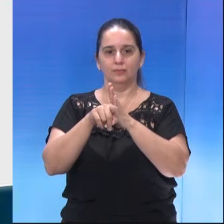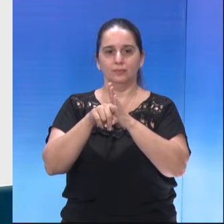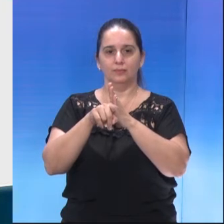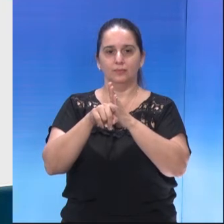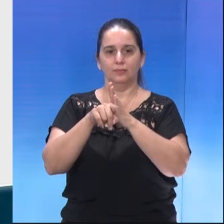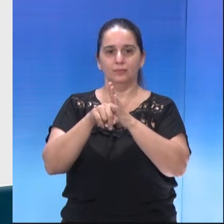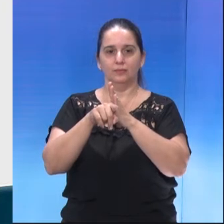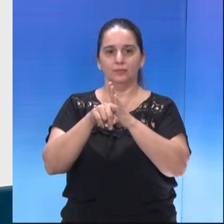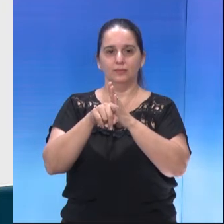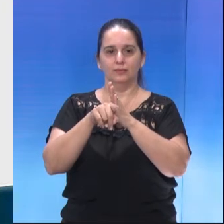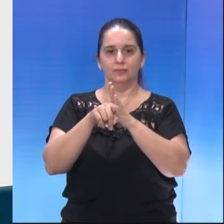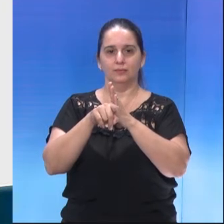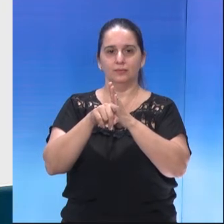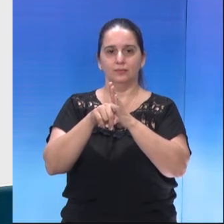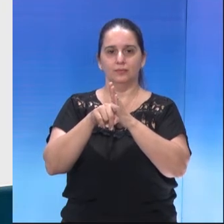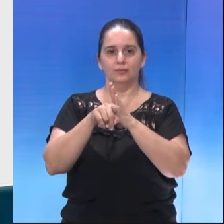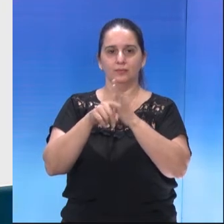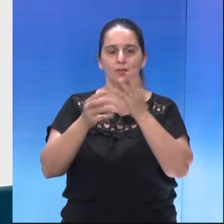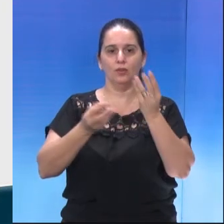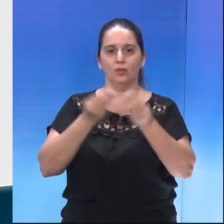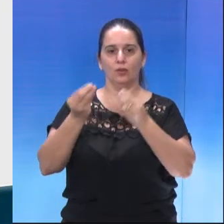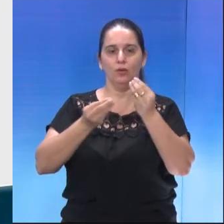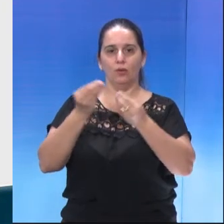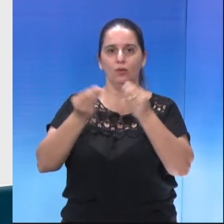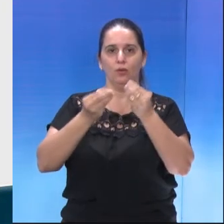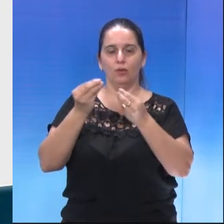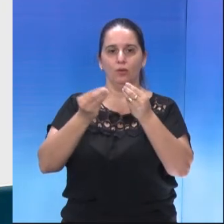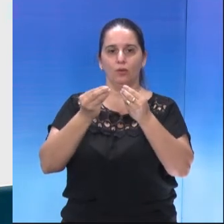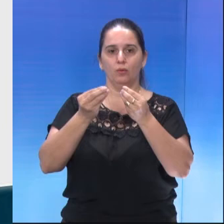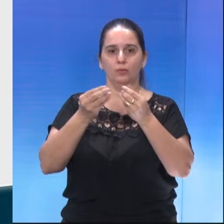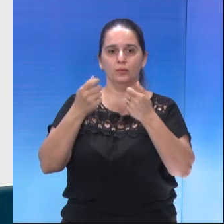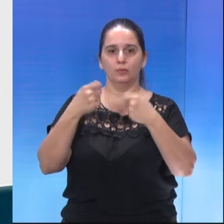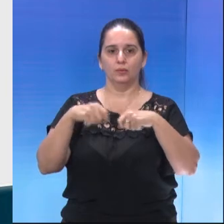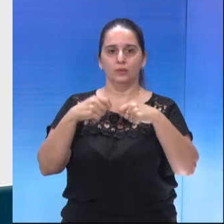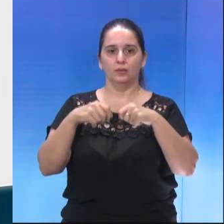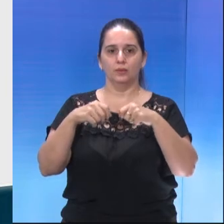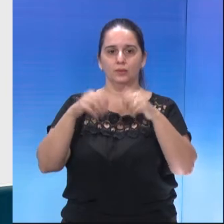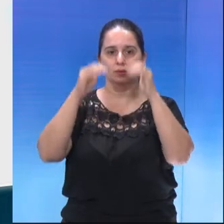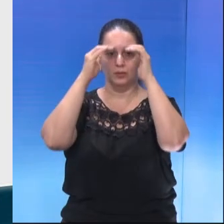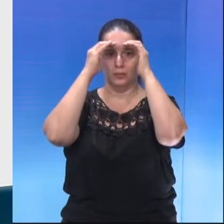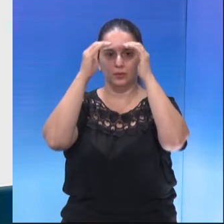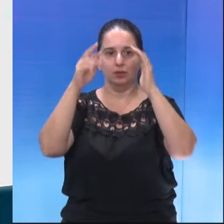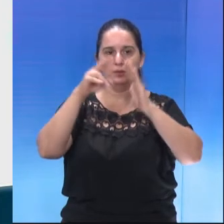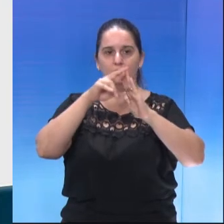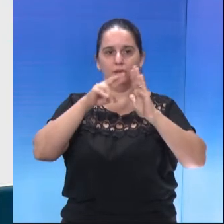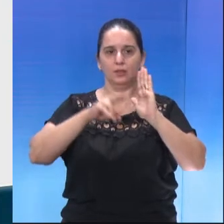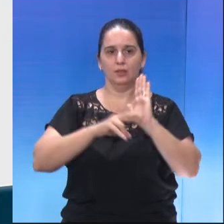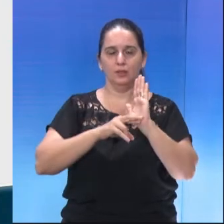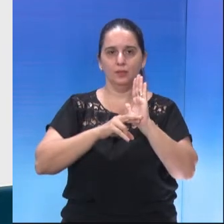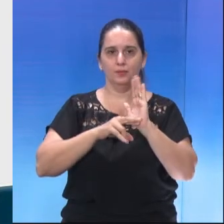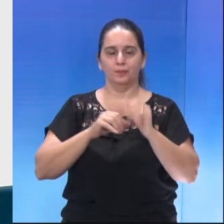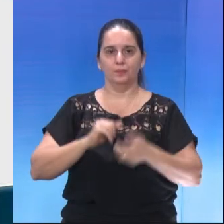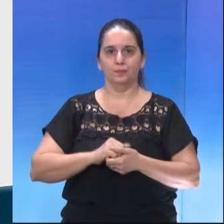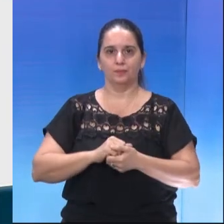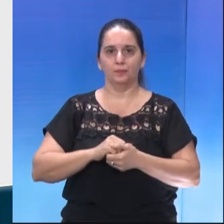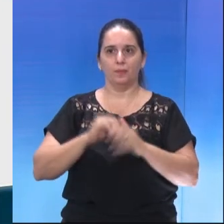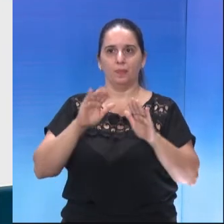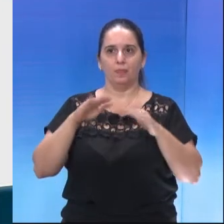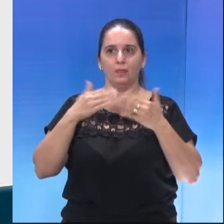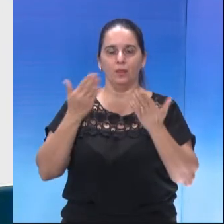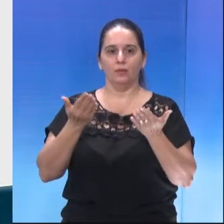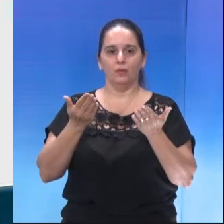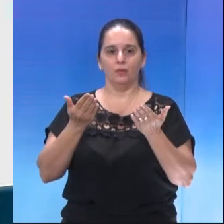modernista de que a forma deve seguir a função. Então, pessoal, quando a gente vai analisar essa questão,